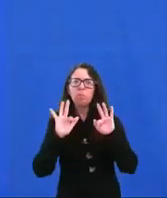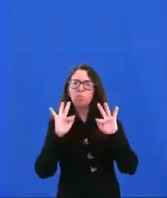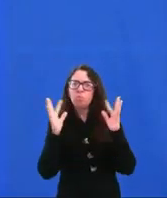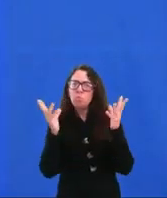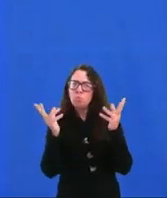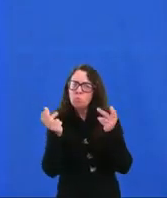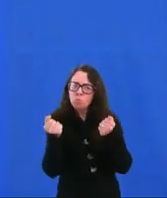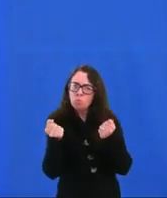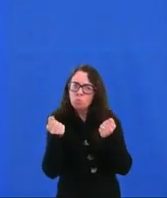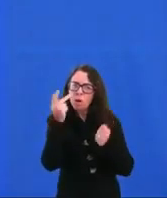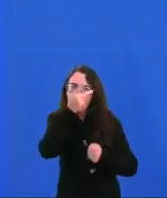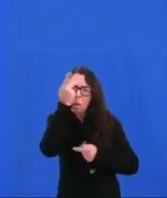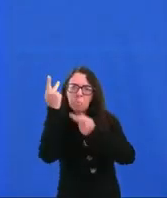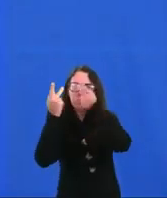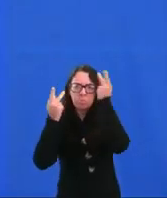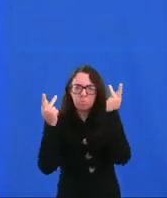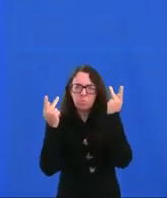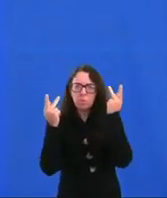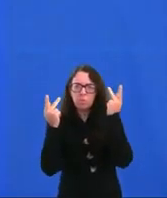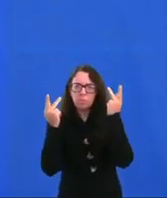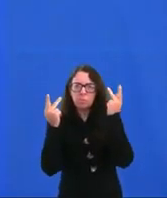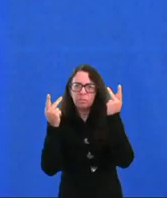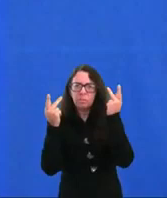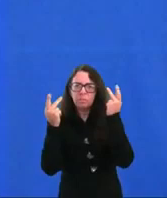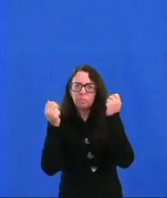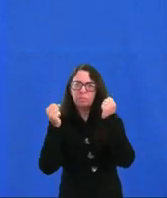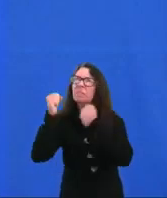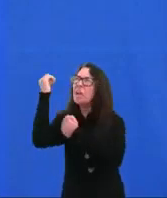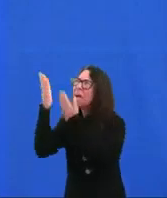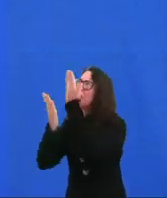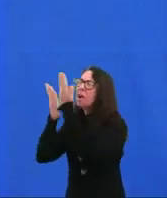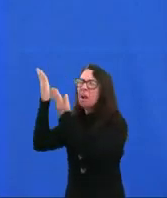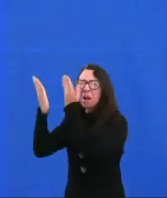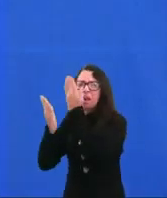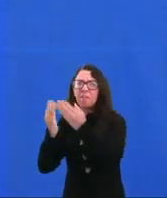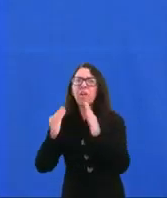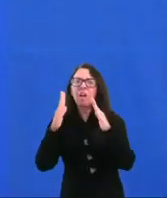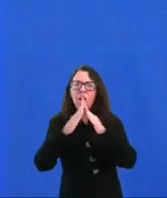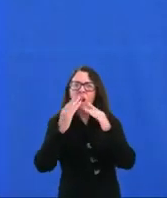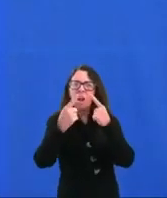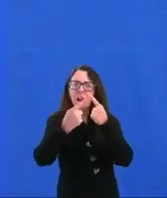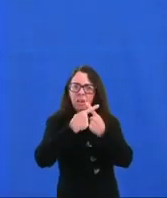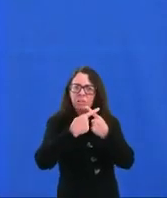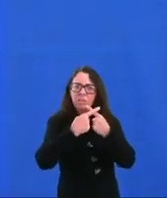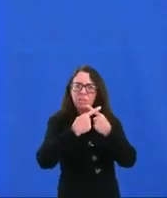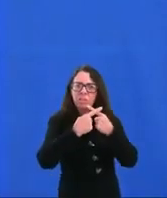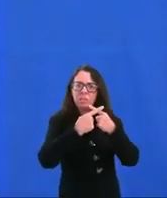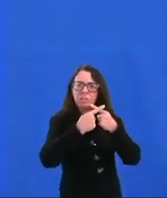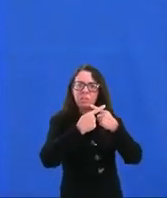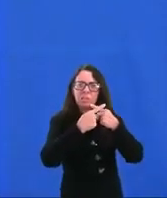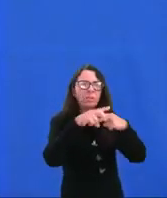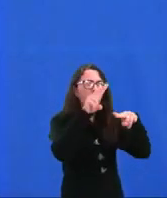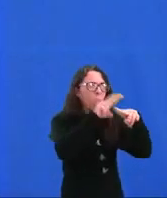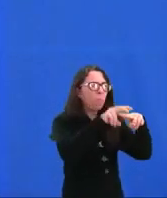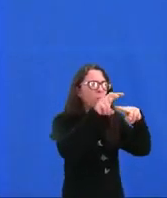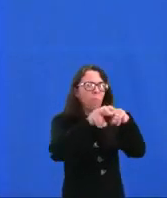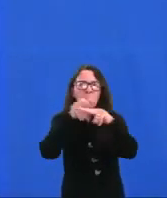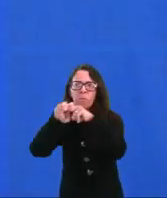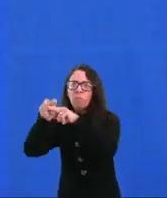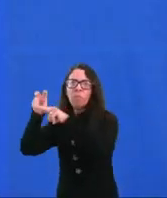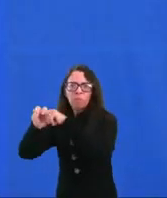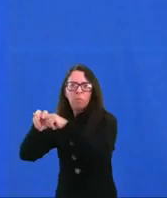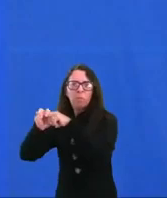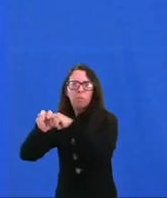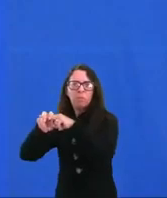com Deus, precisam aprender a ouvir a voz de Deus, precisam ser capazes de identificar as coisas